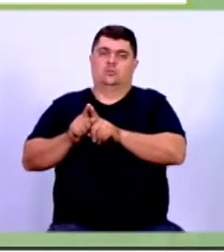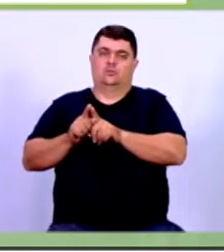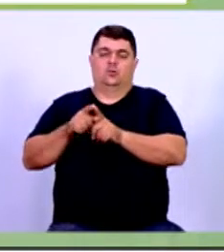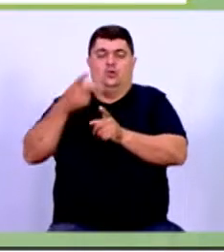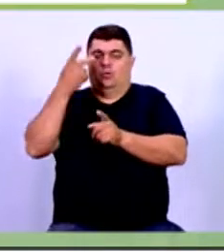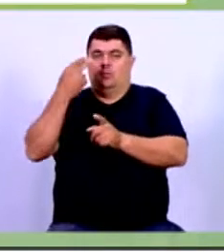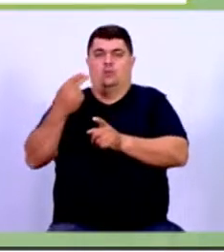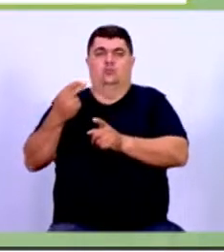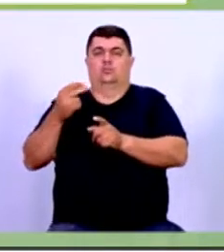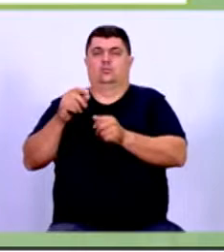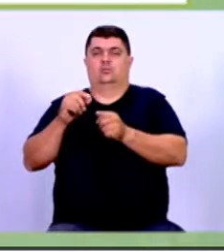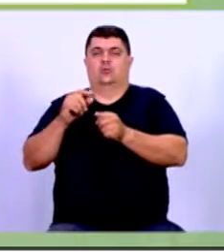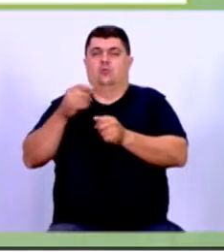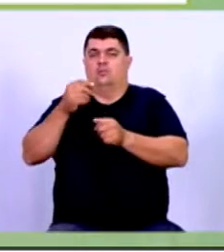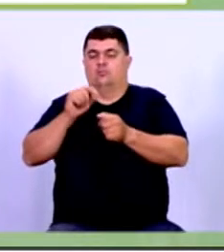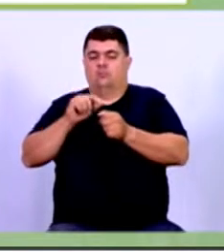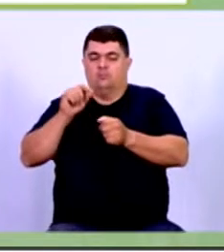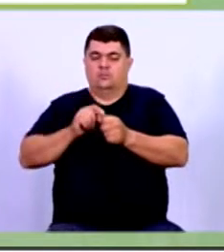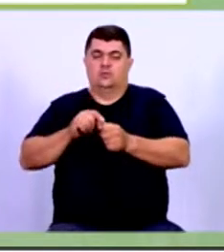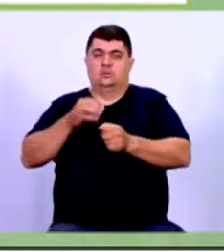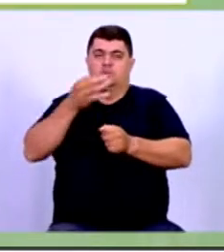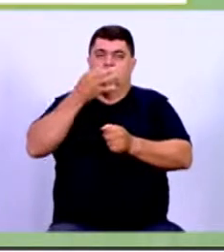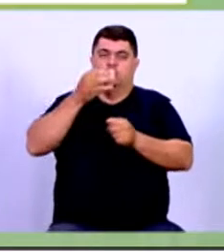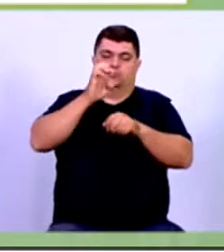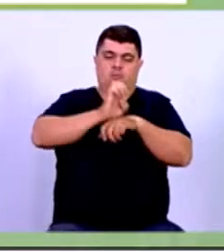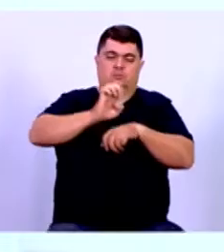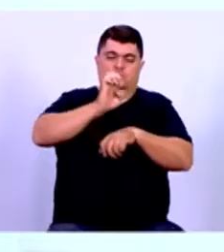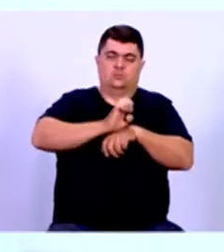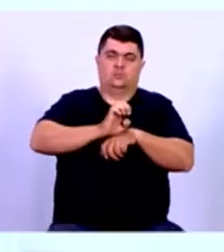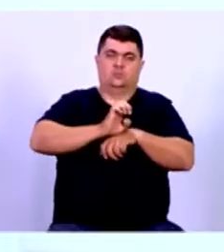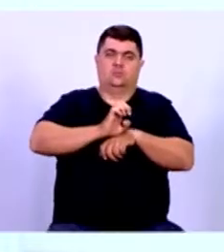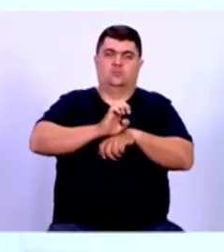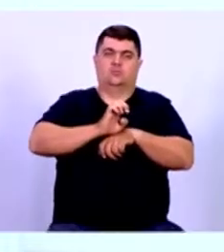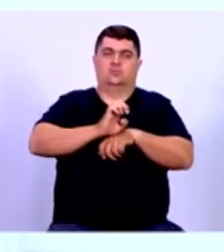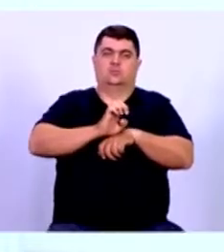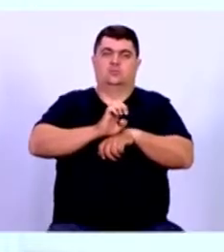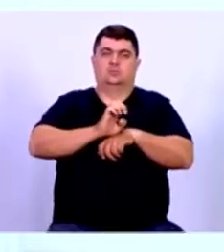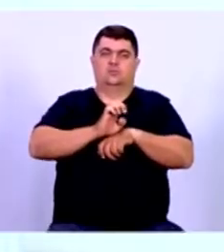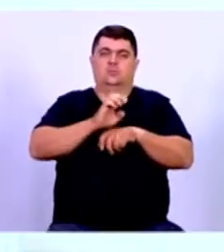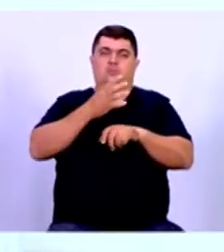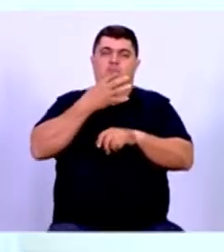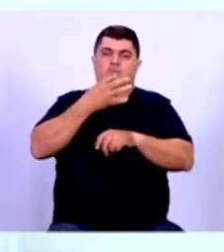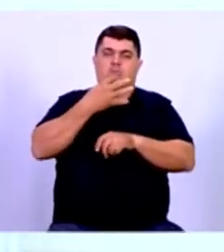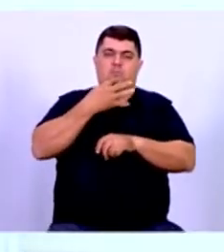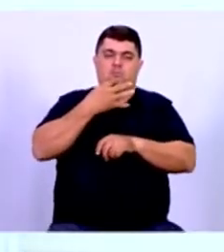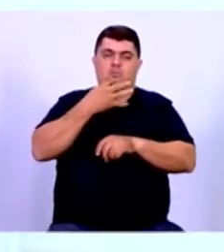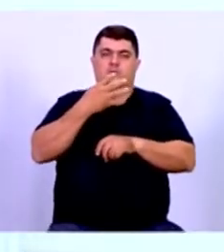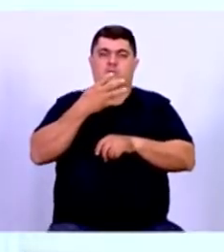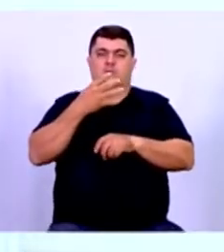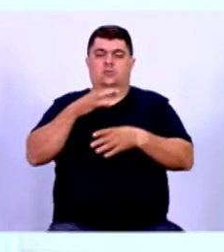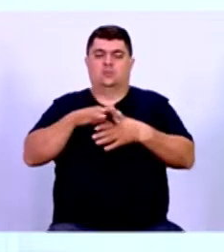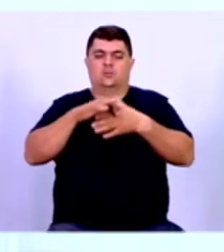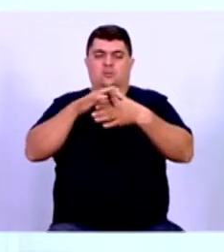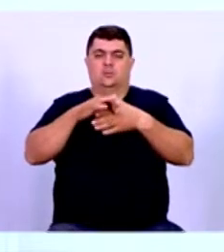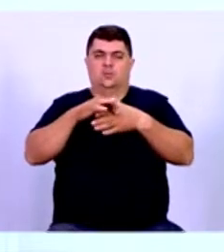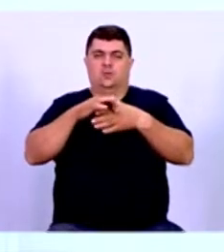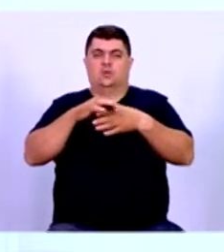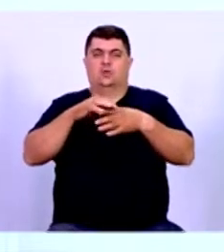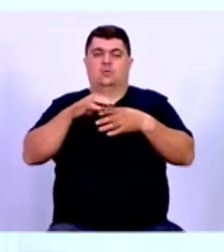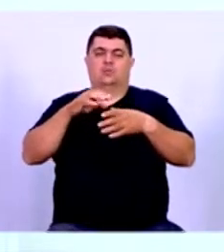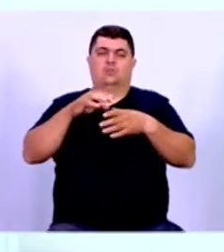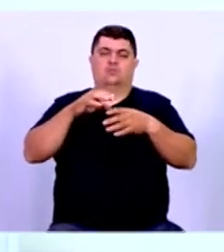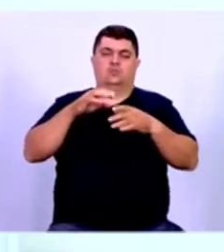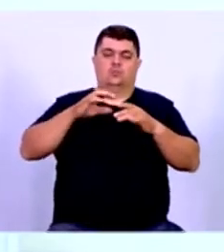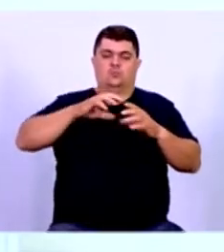do que propor a realização do estágio, onde você, depois de conhecer as principais áreas de